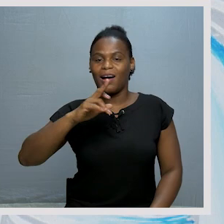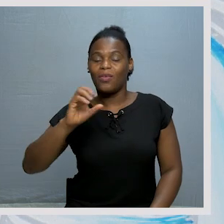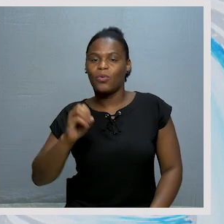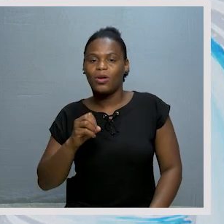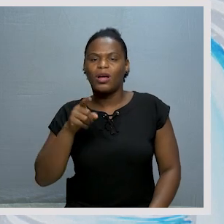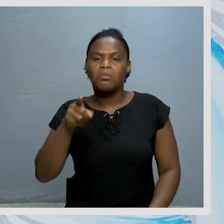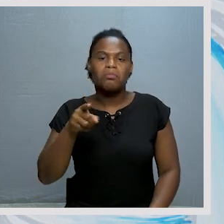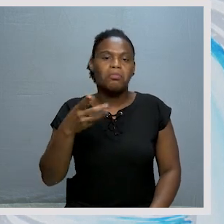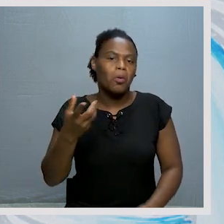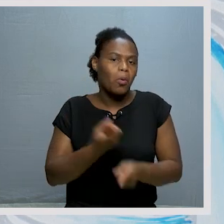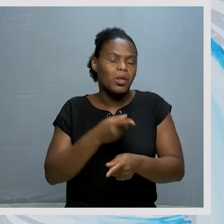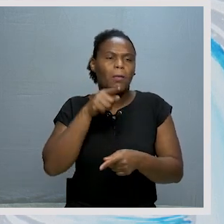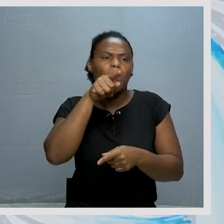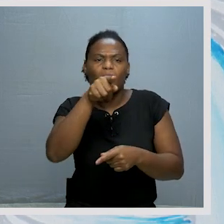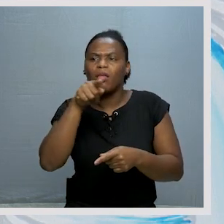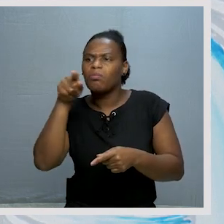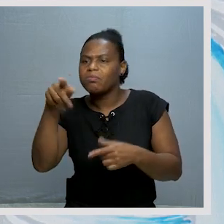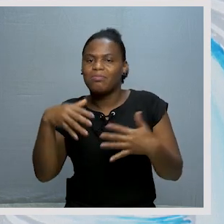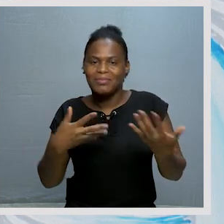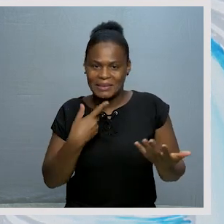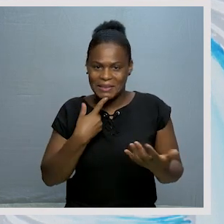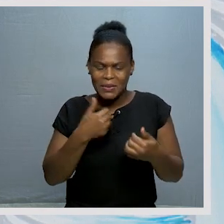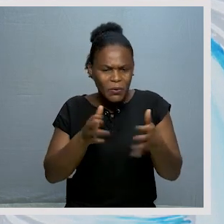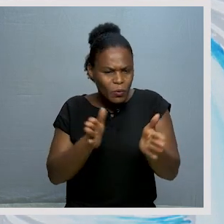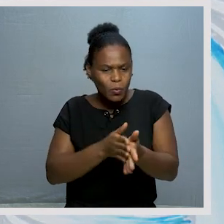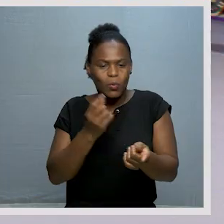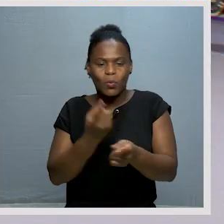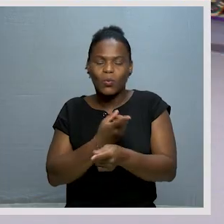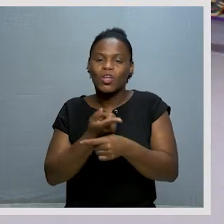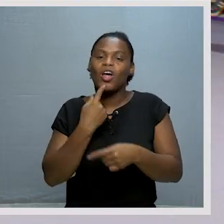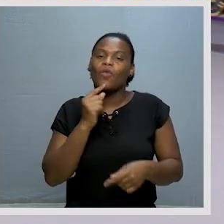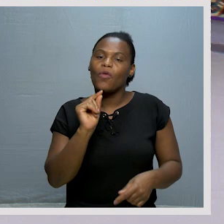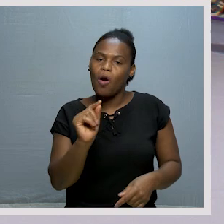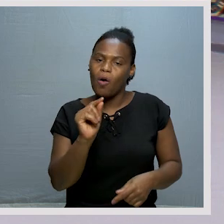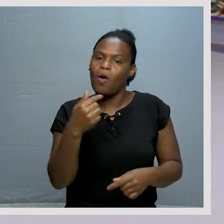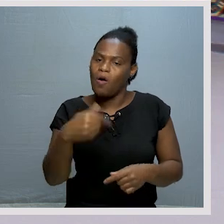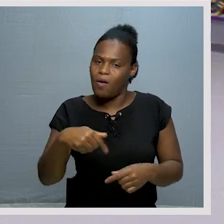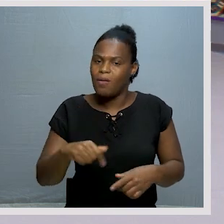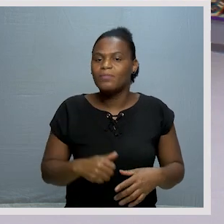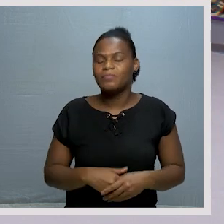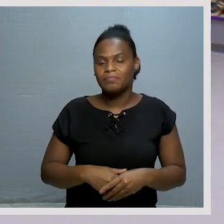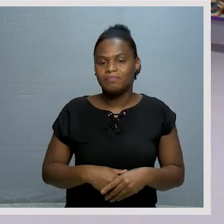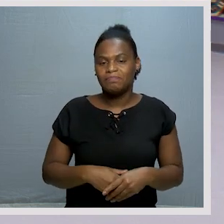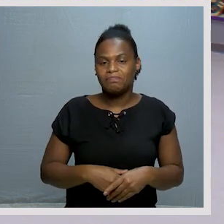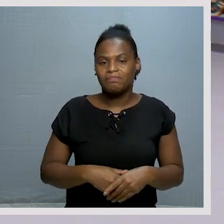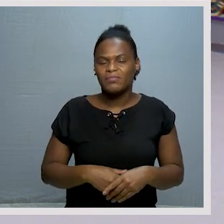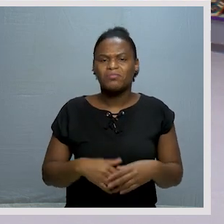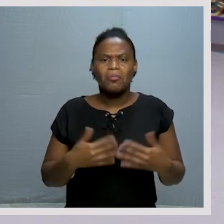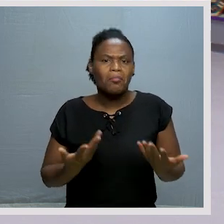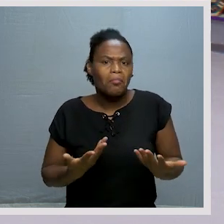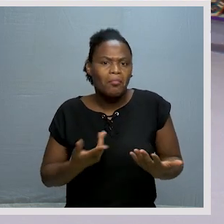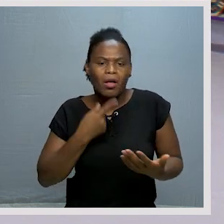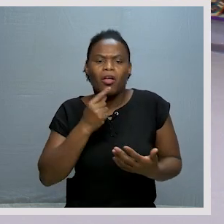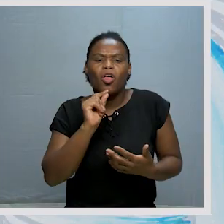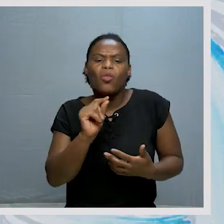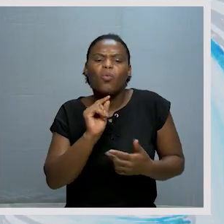Entenderam? Então, tudo tem um nome. Entenderam? Então, o que são